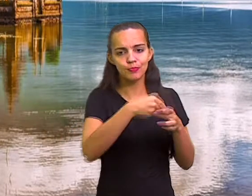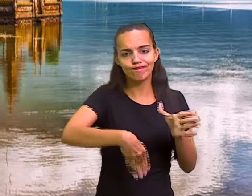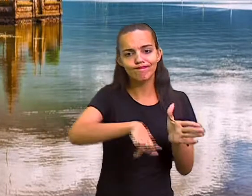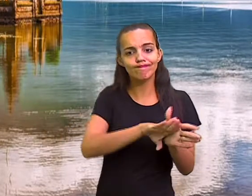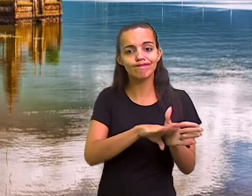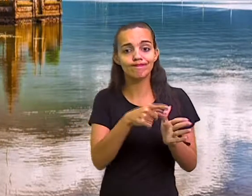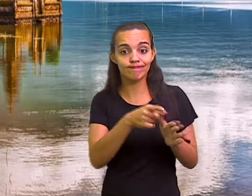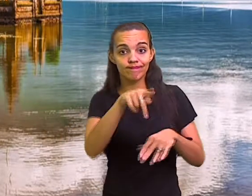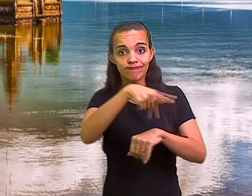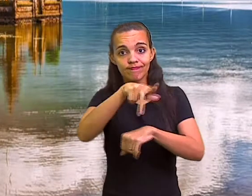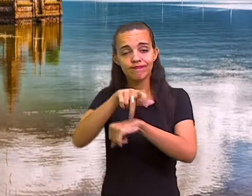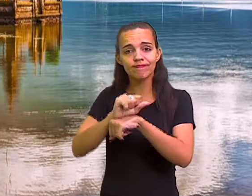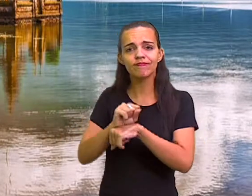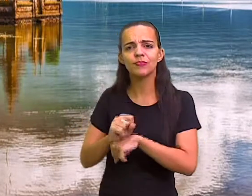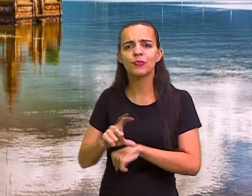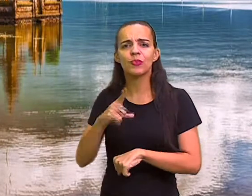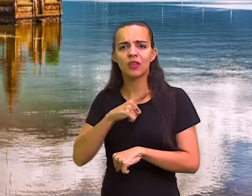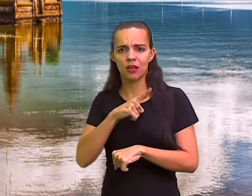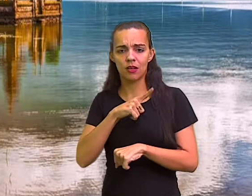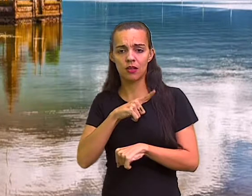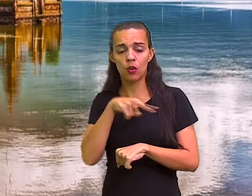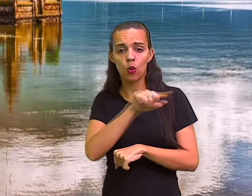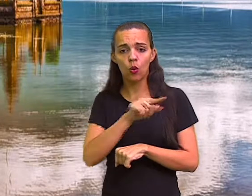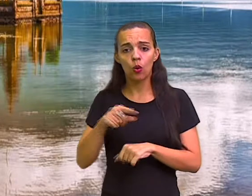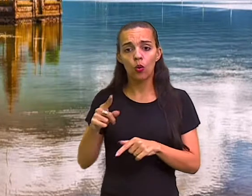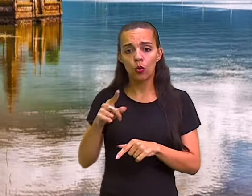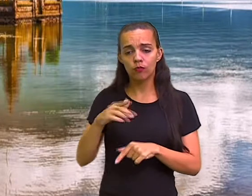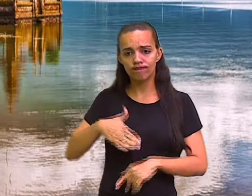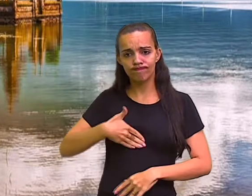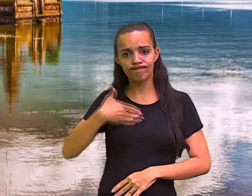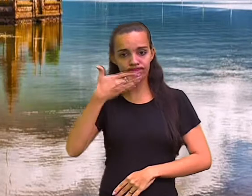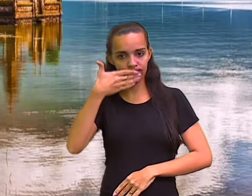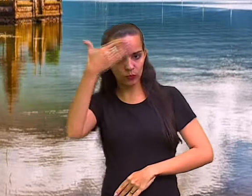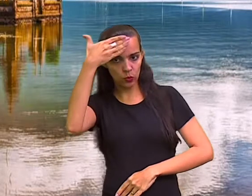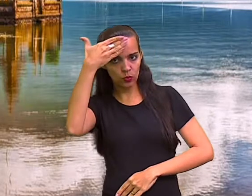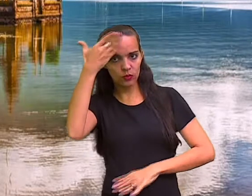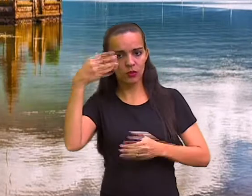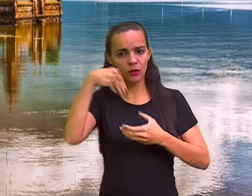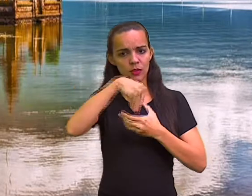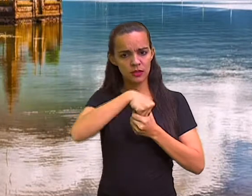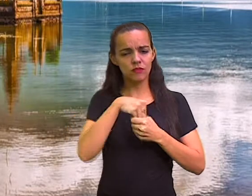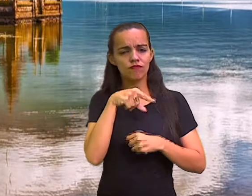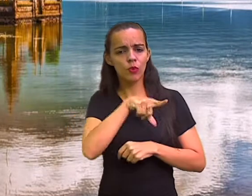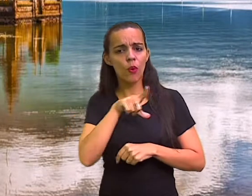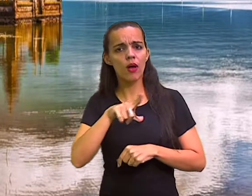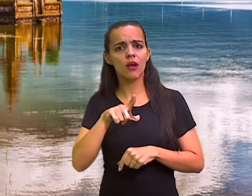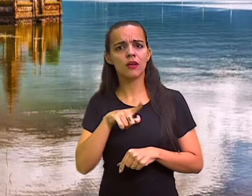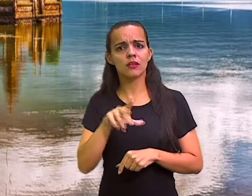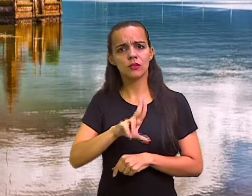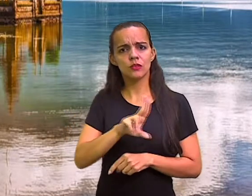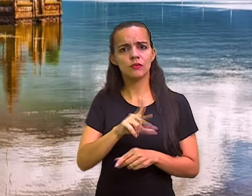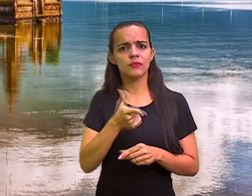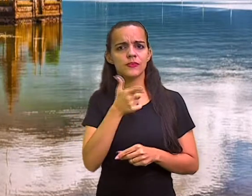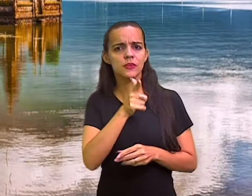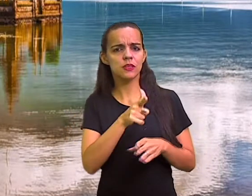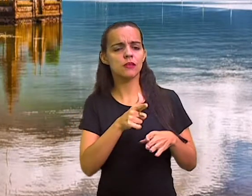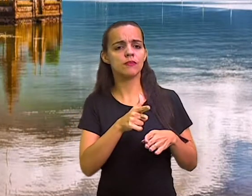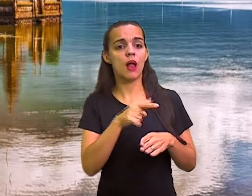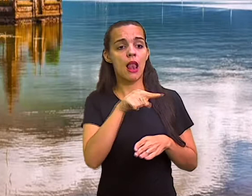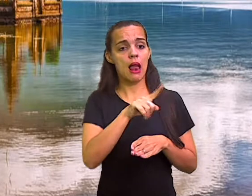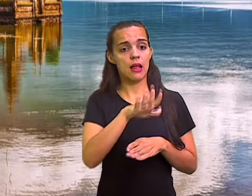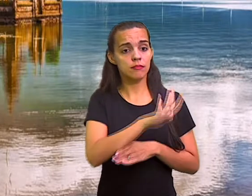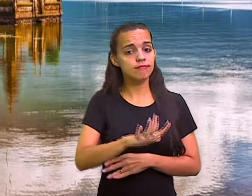Índia, o islamismo chegou ao arquipélago e, com ele, a expansão da religião